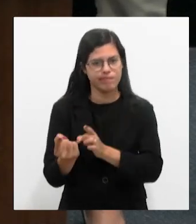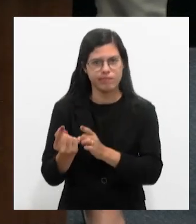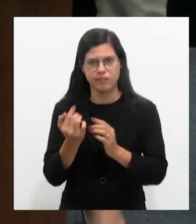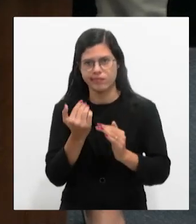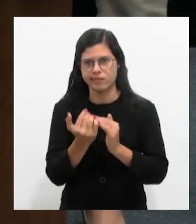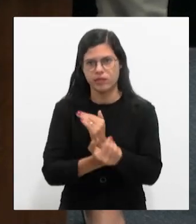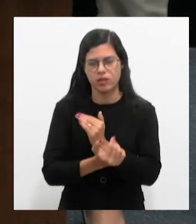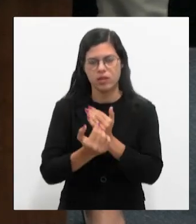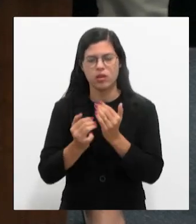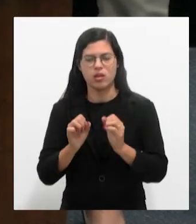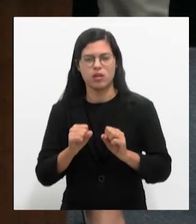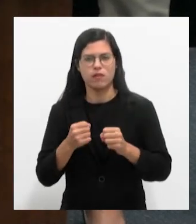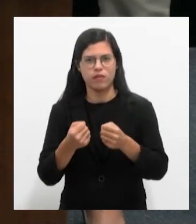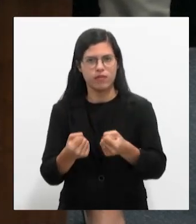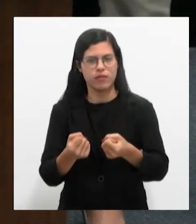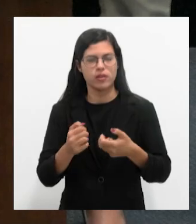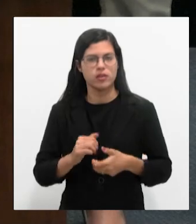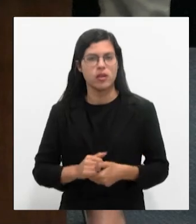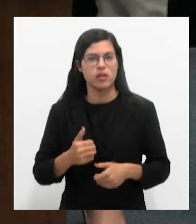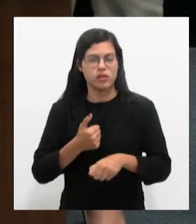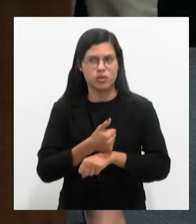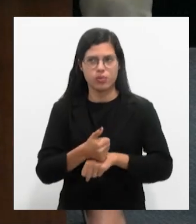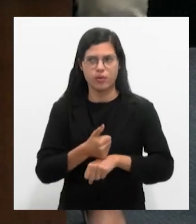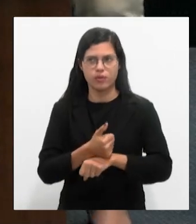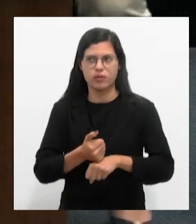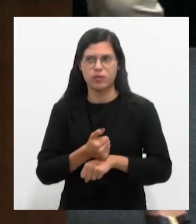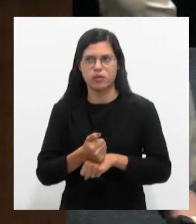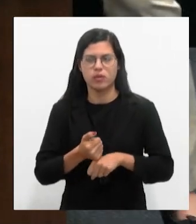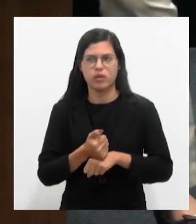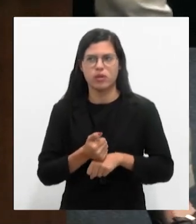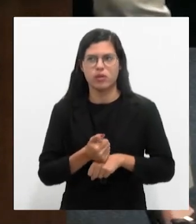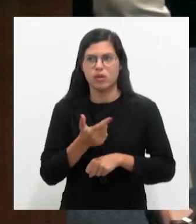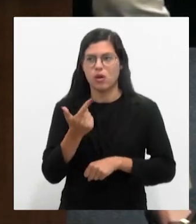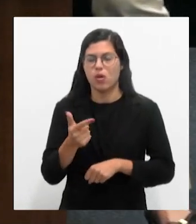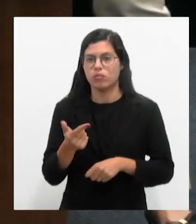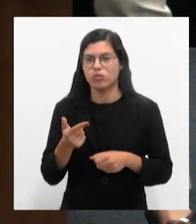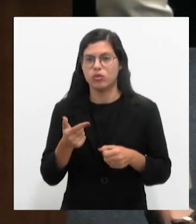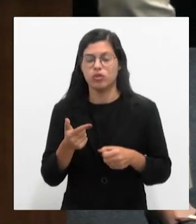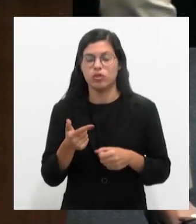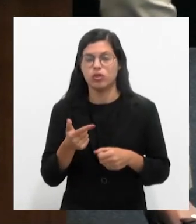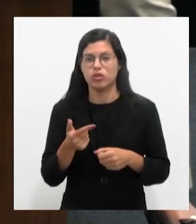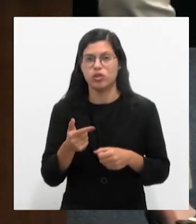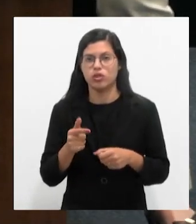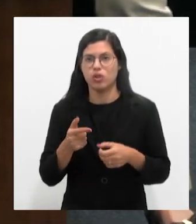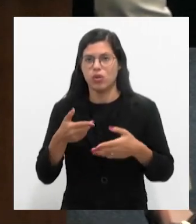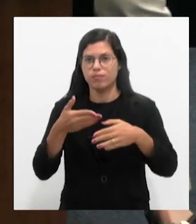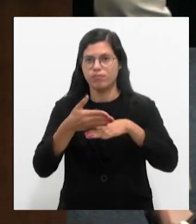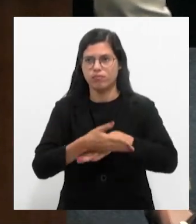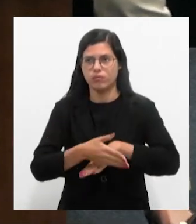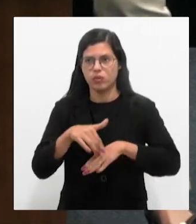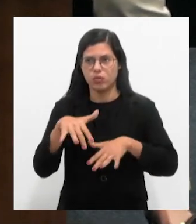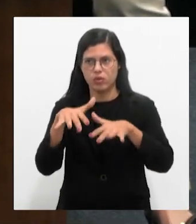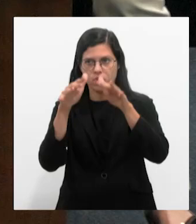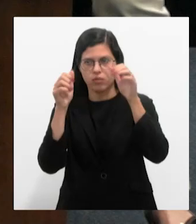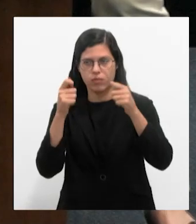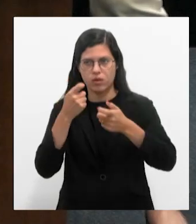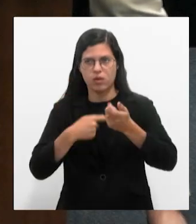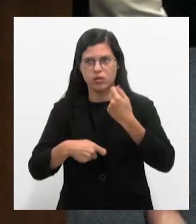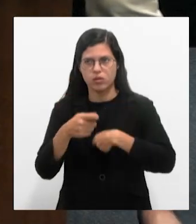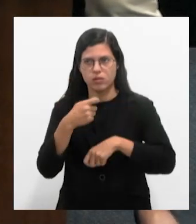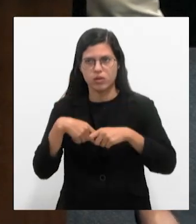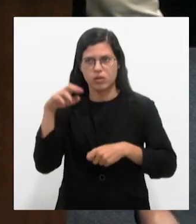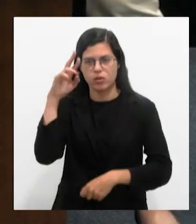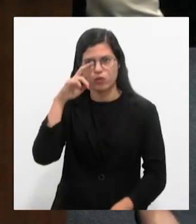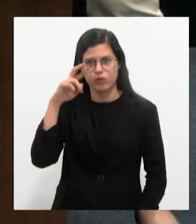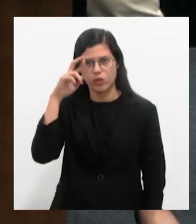defesa. Esses profissionais, eles não possuíam assento no Tribunal Administrativo